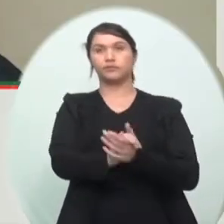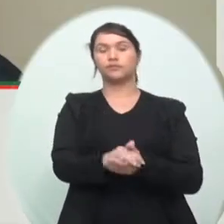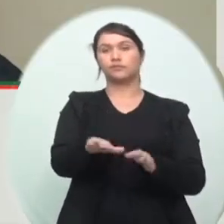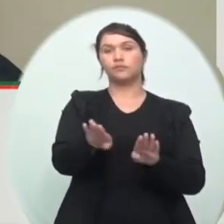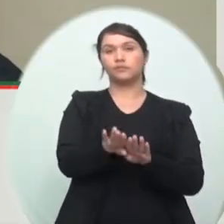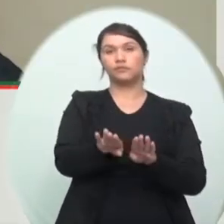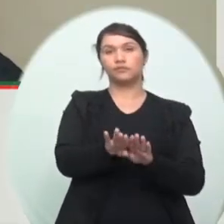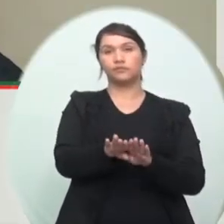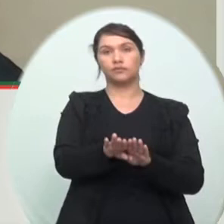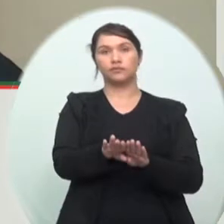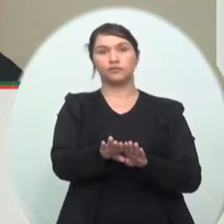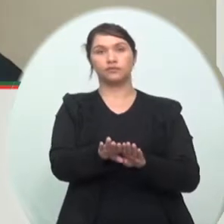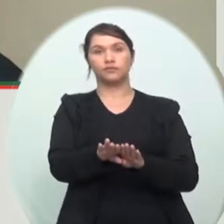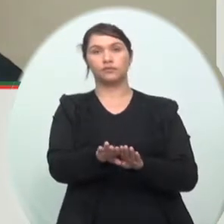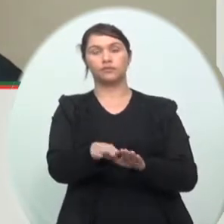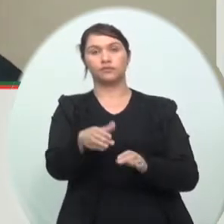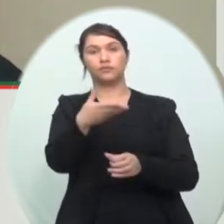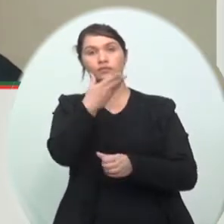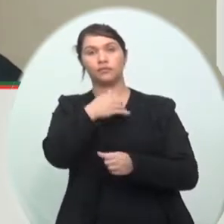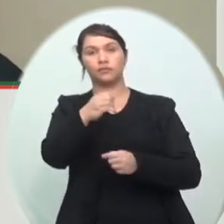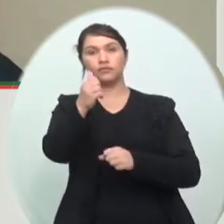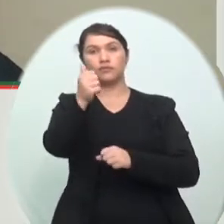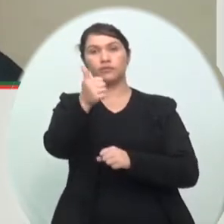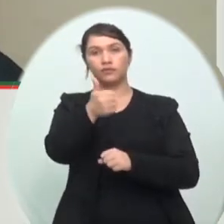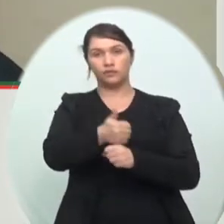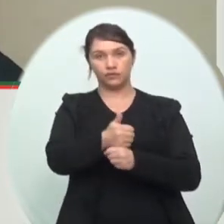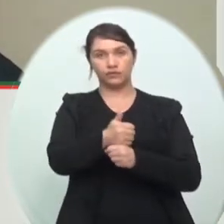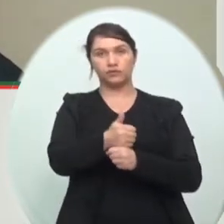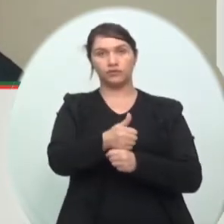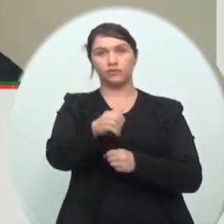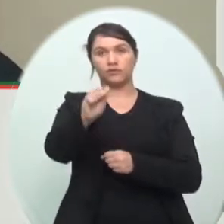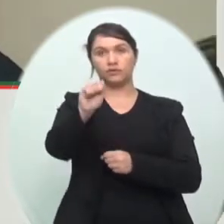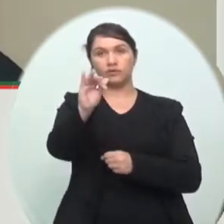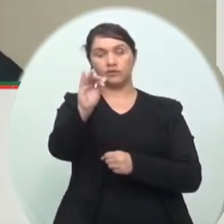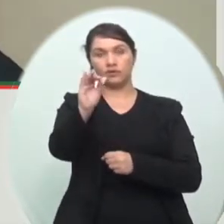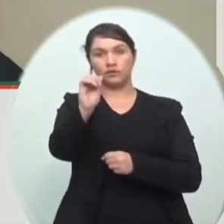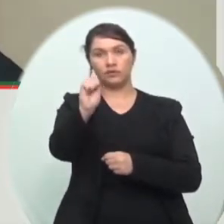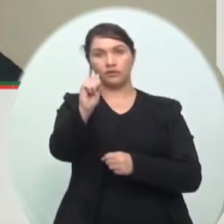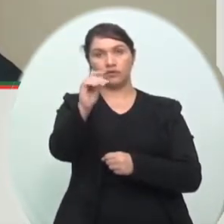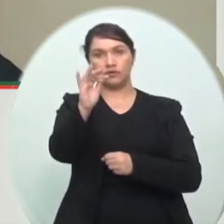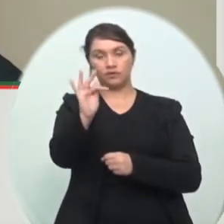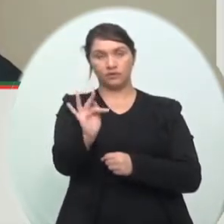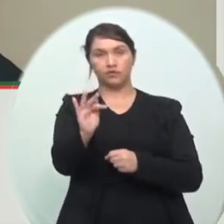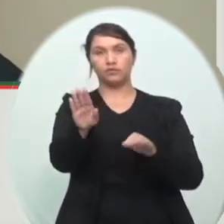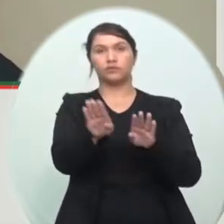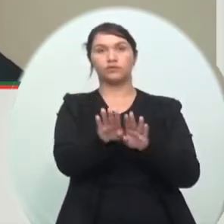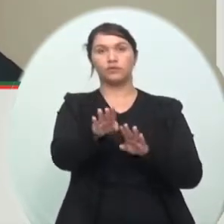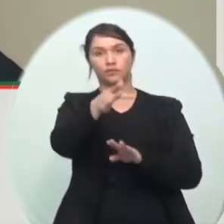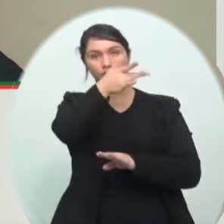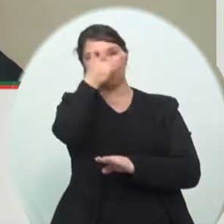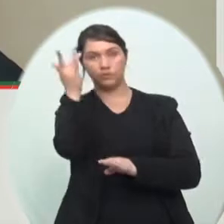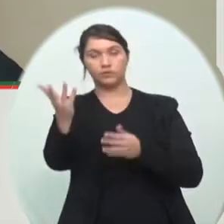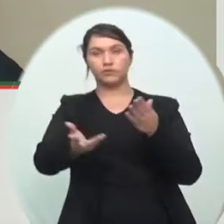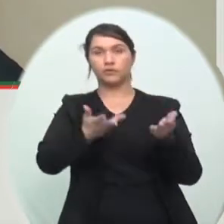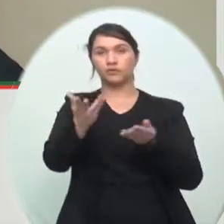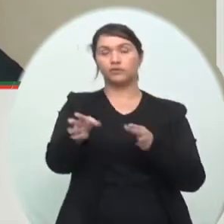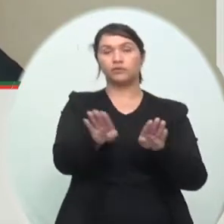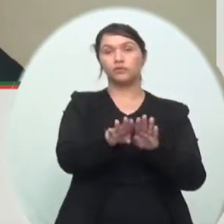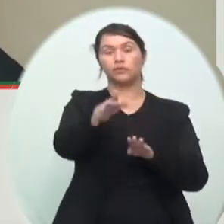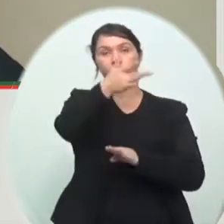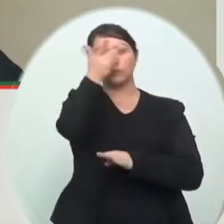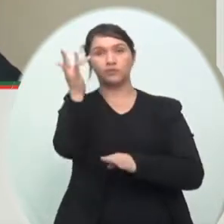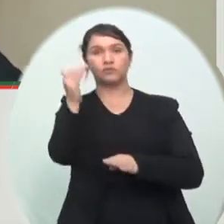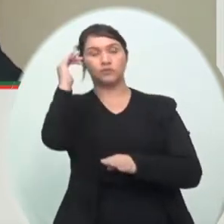da CAF, os seus voluntários, também os que são atendidos nessa noite e que serão homenageados nessa